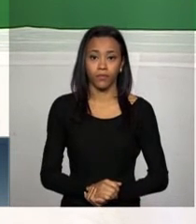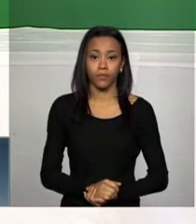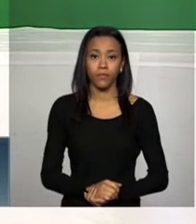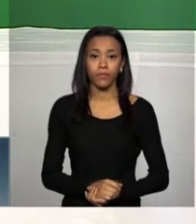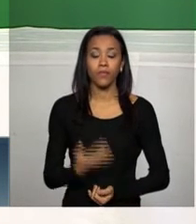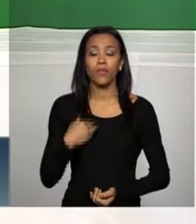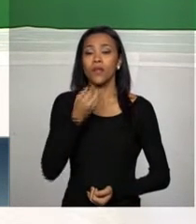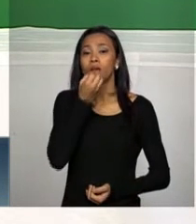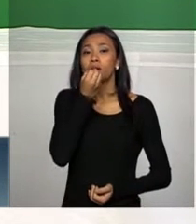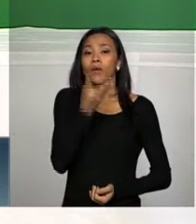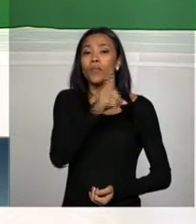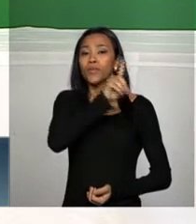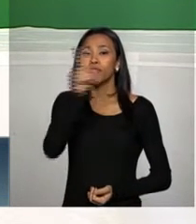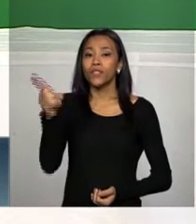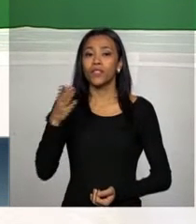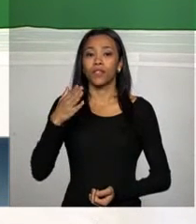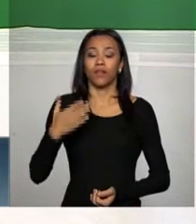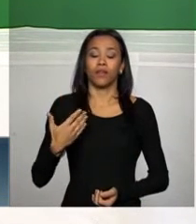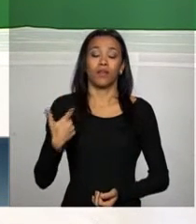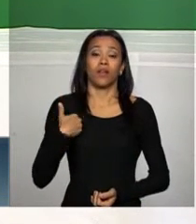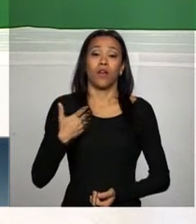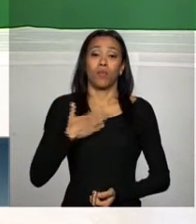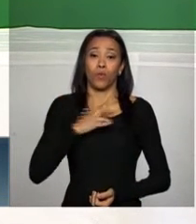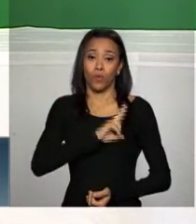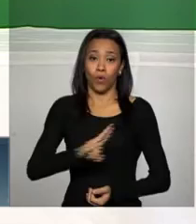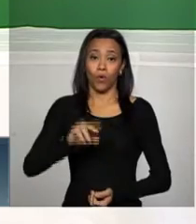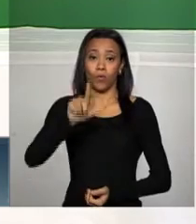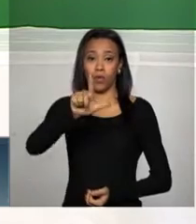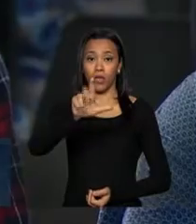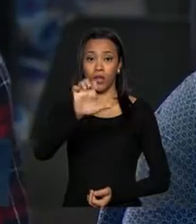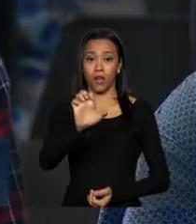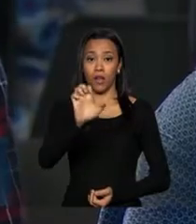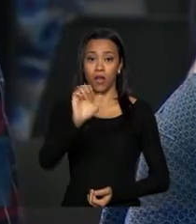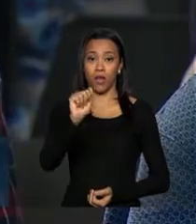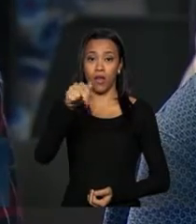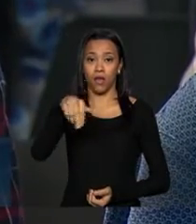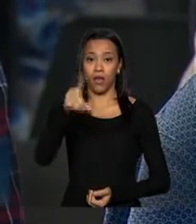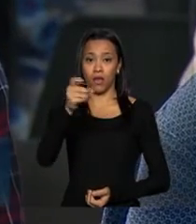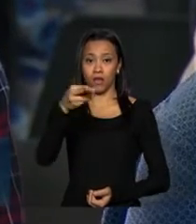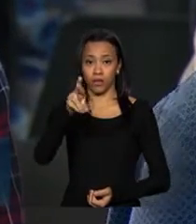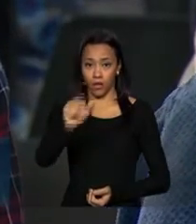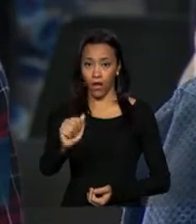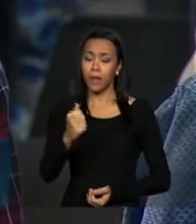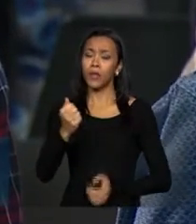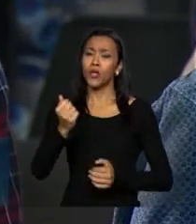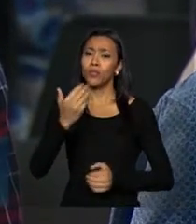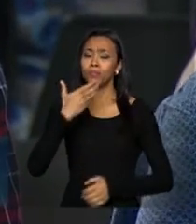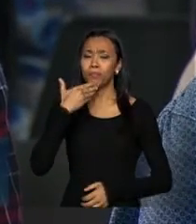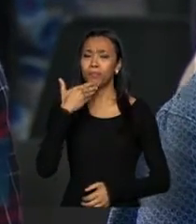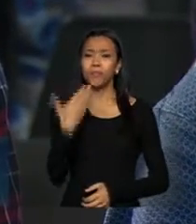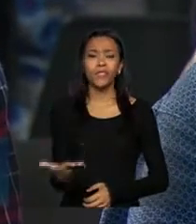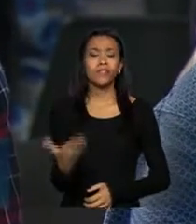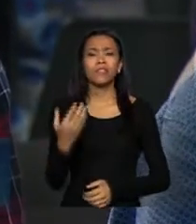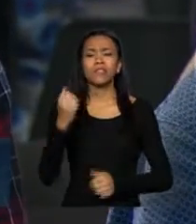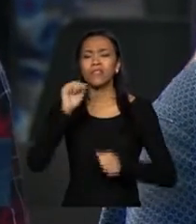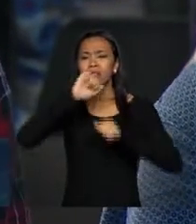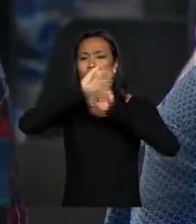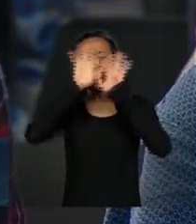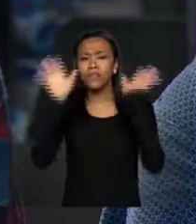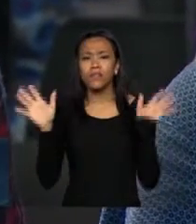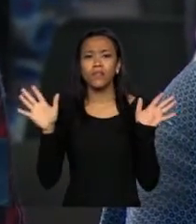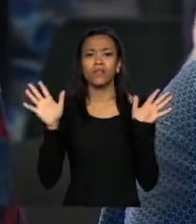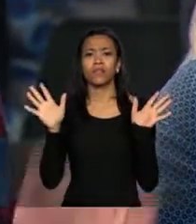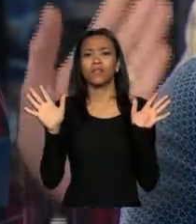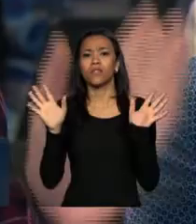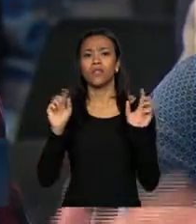Bom dia, ministro. Leandra Pérez, do jornal Valor Econômico. Eu pediria que o senhor esclarecesse a forma de recomposição